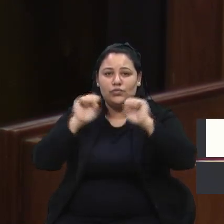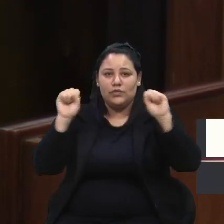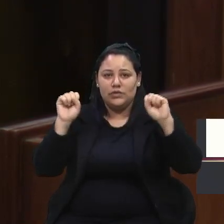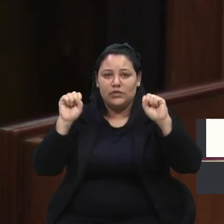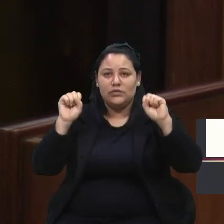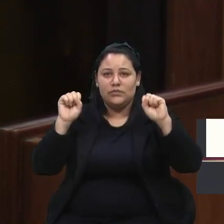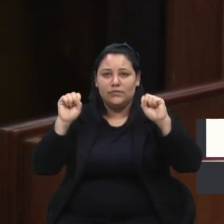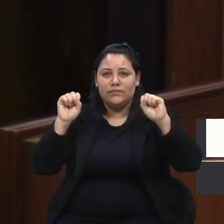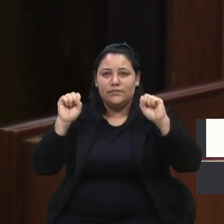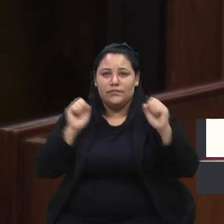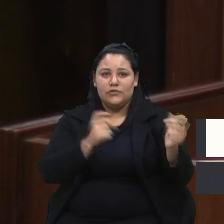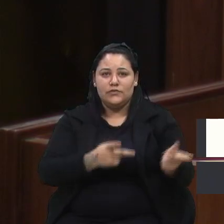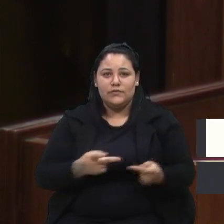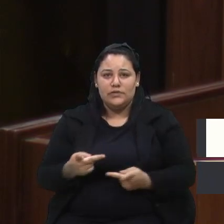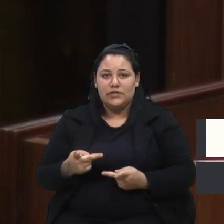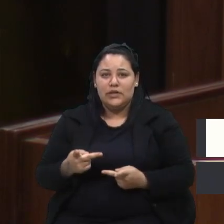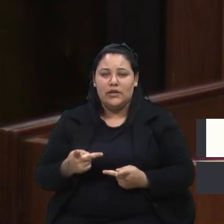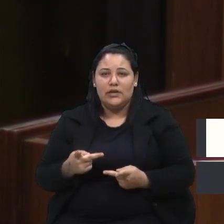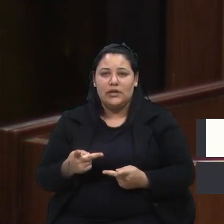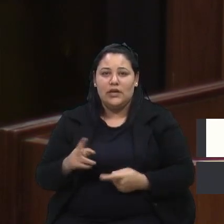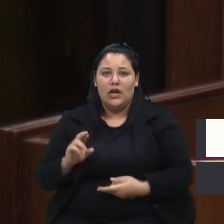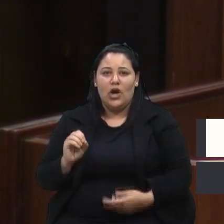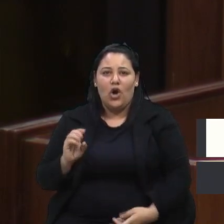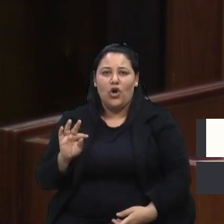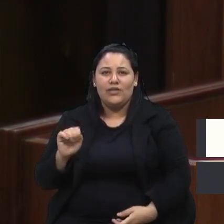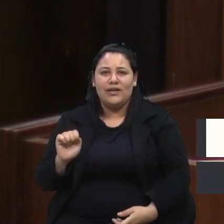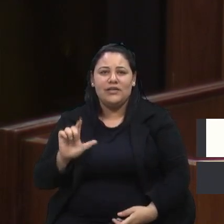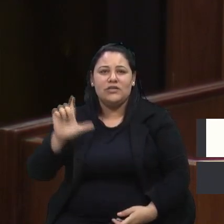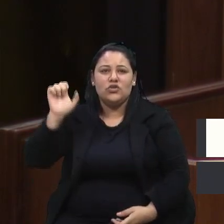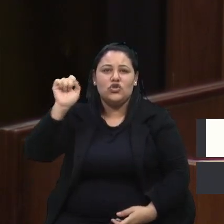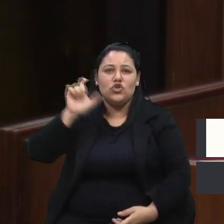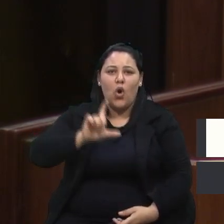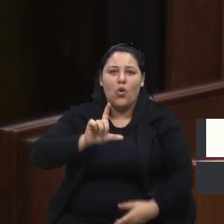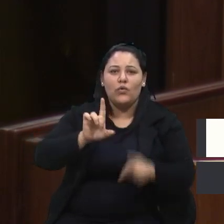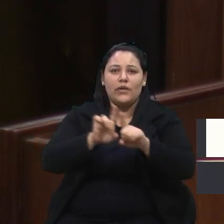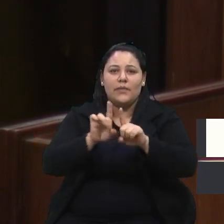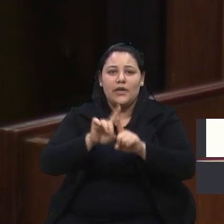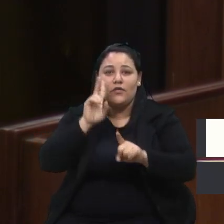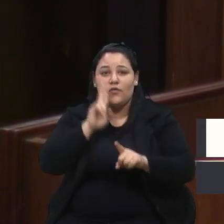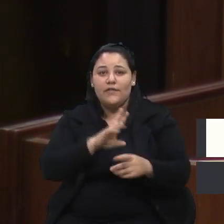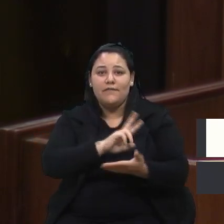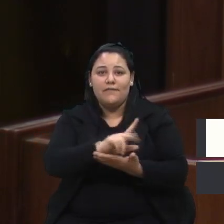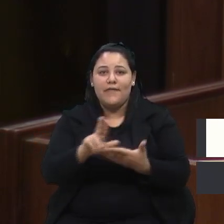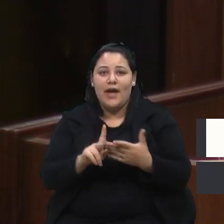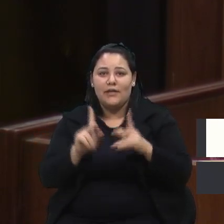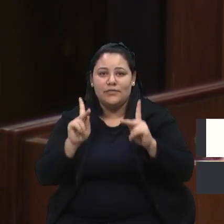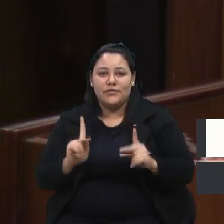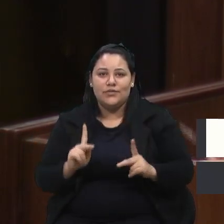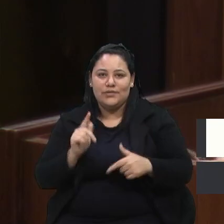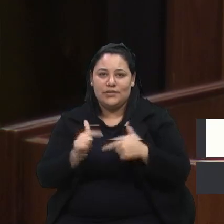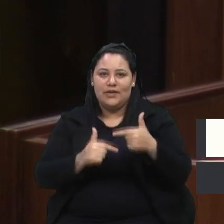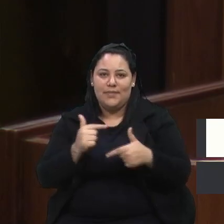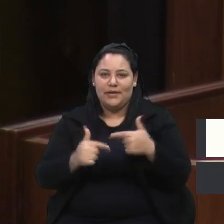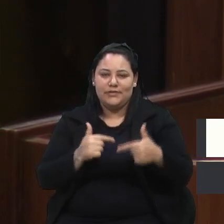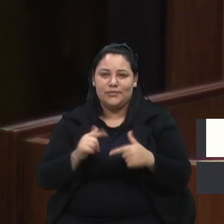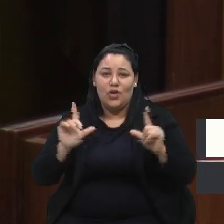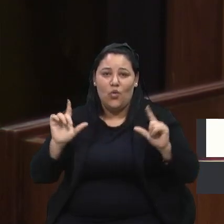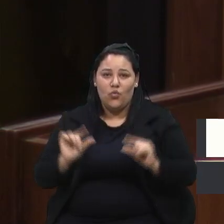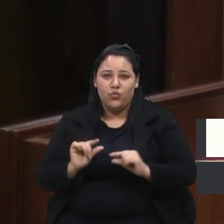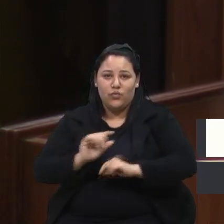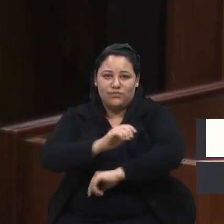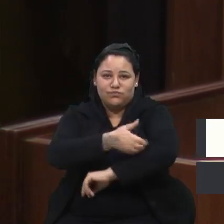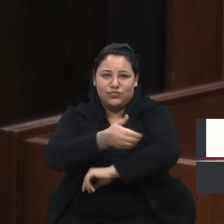visitar a Rota do Sol, eu vi tanta gente trabalhando aí em cima para amenizar um pouco aqueles buracos, que também pode